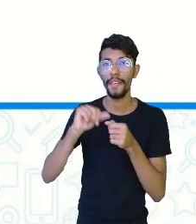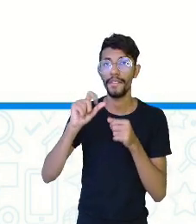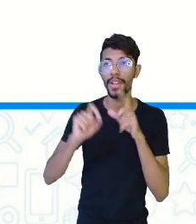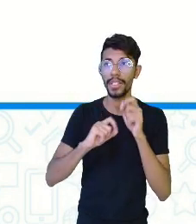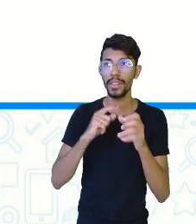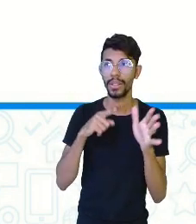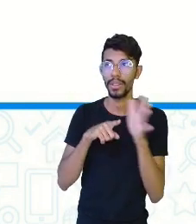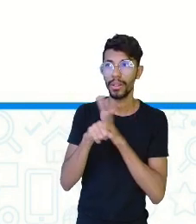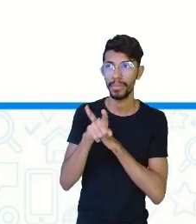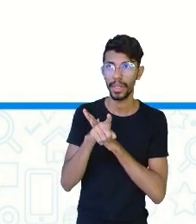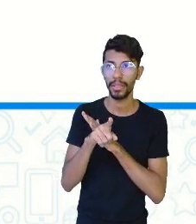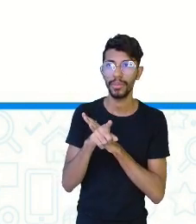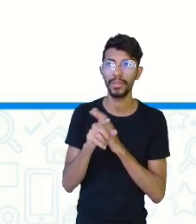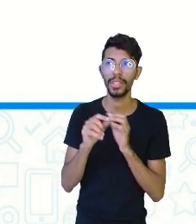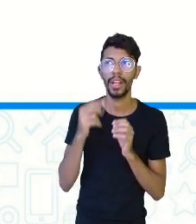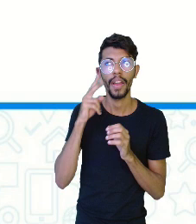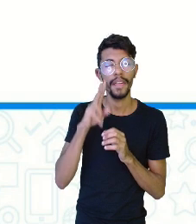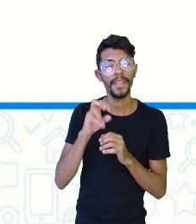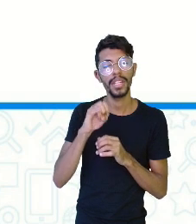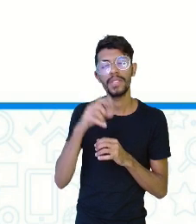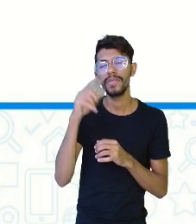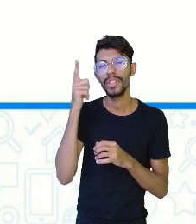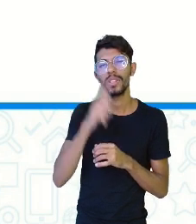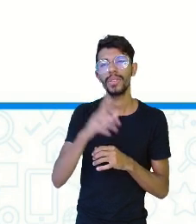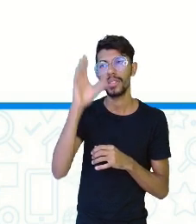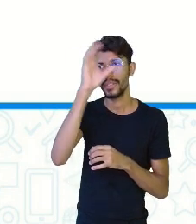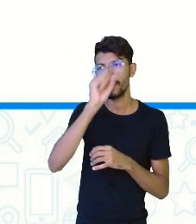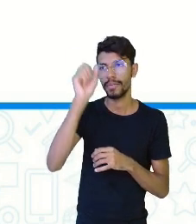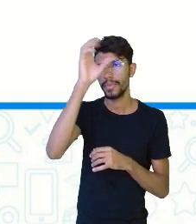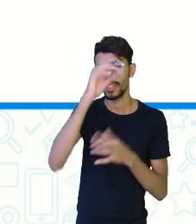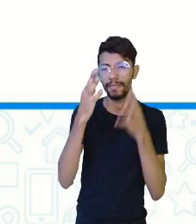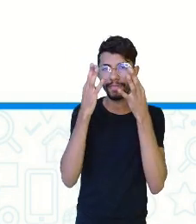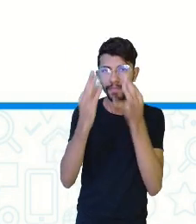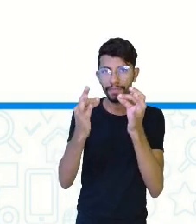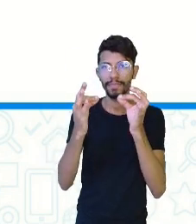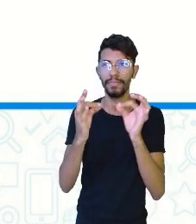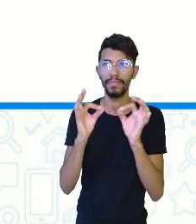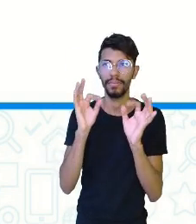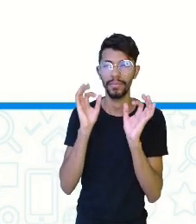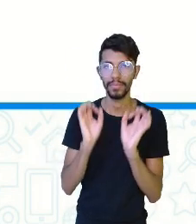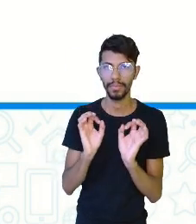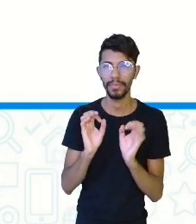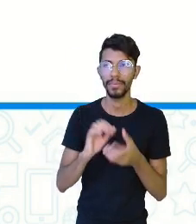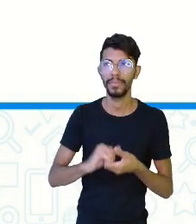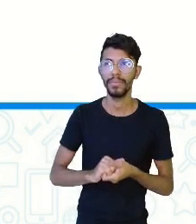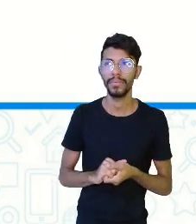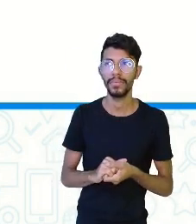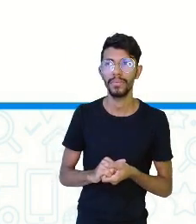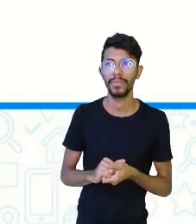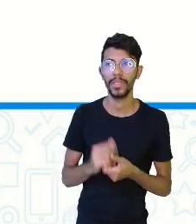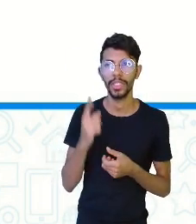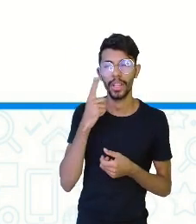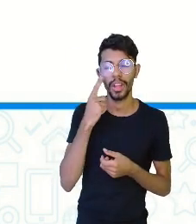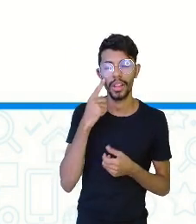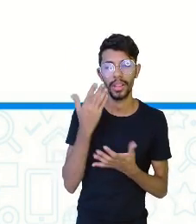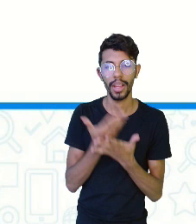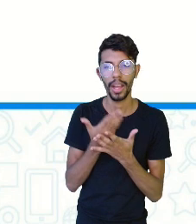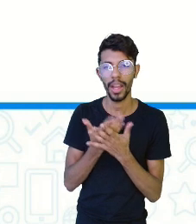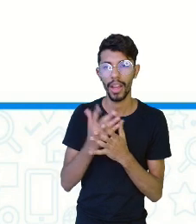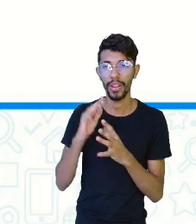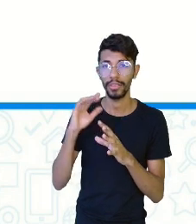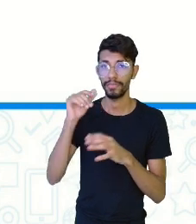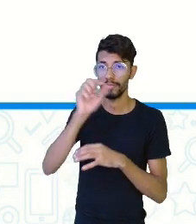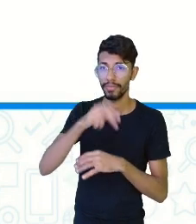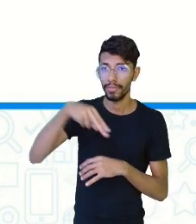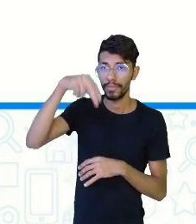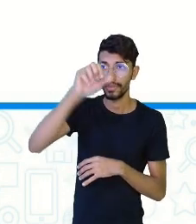uma perguntinha para ver se você realmente está atento à nossa aula. Como a aula da região Nordeste é uma aula que nós já